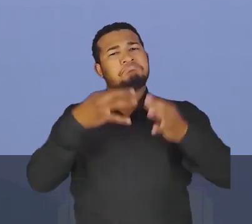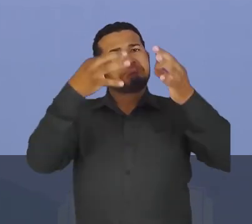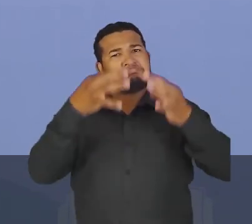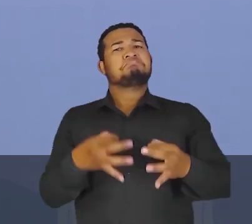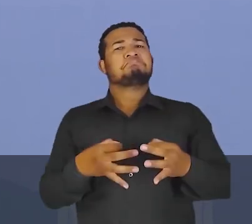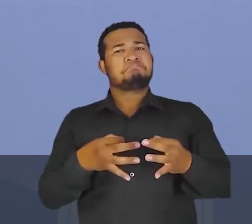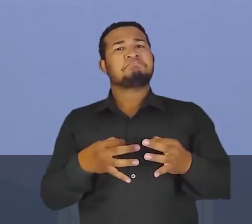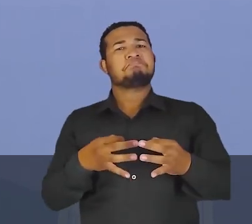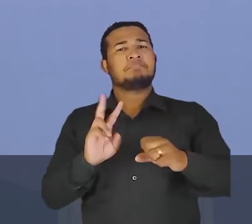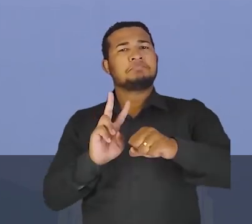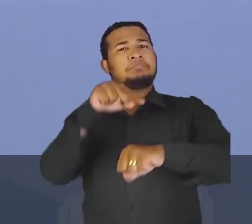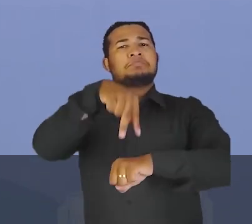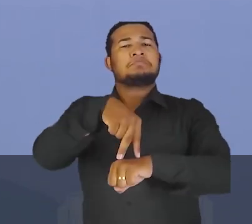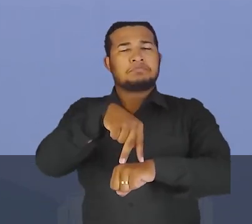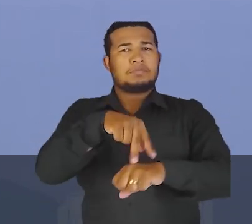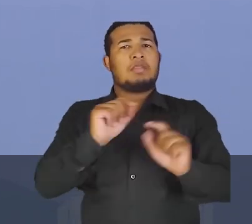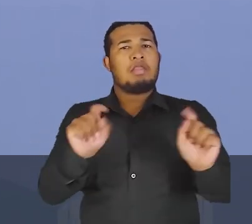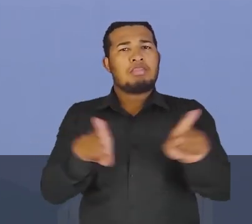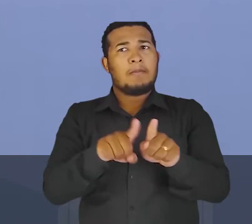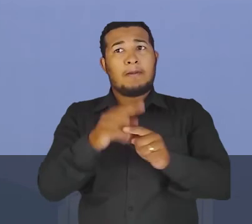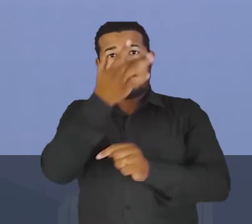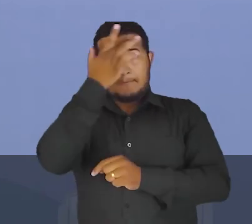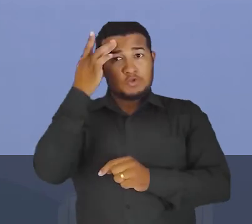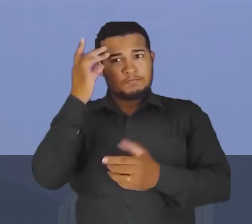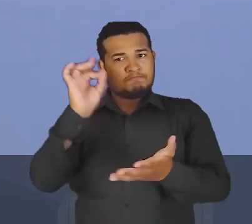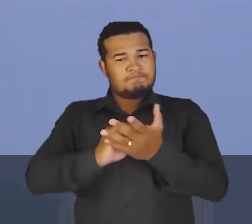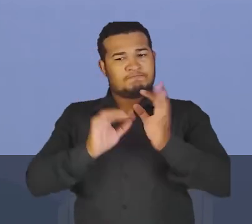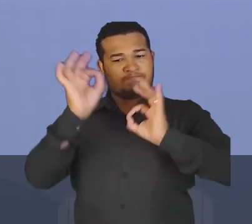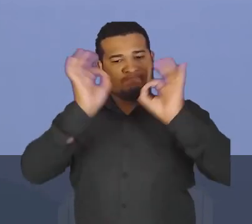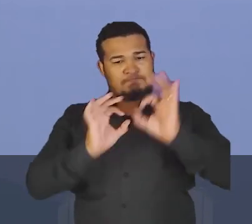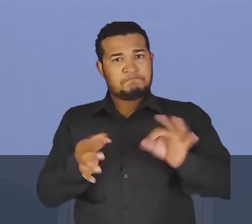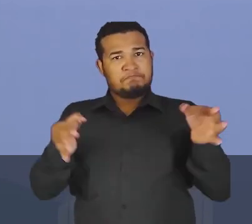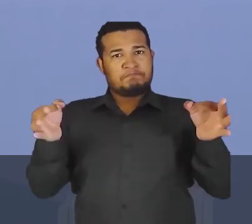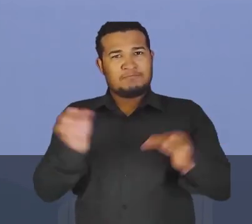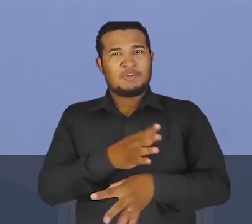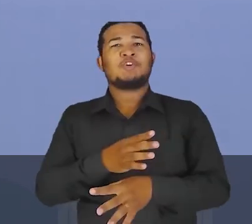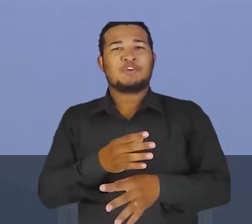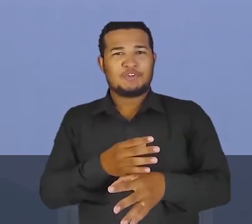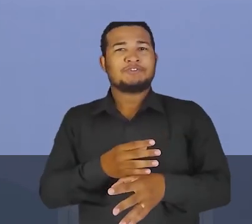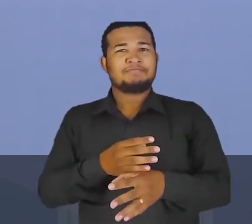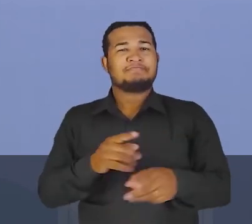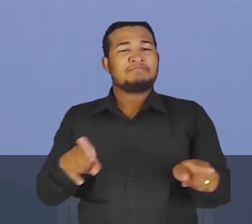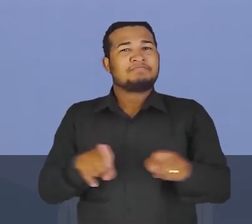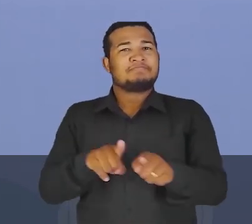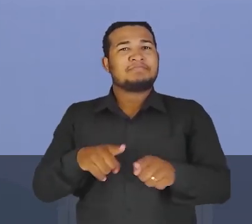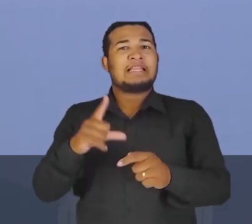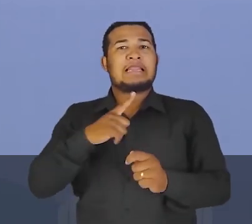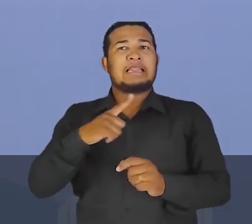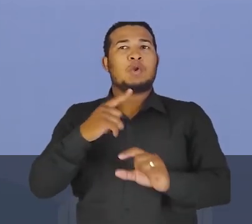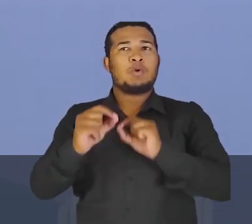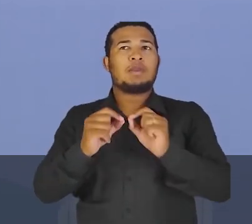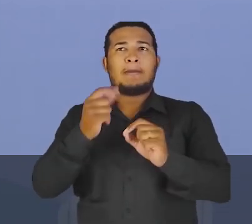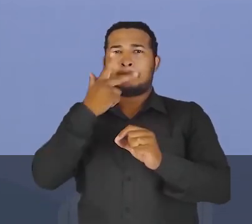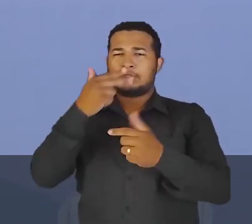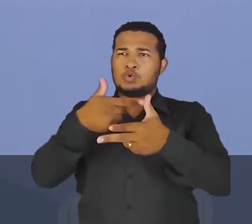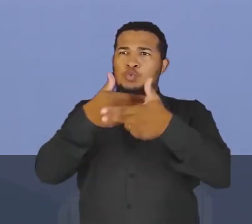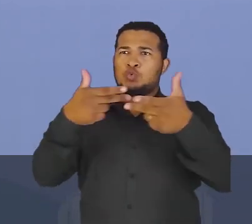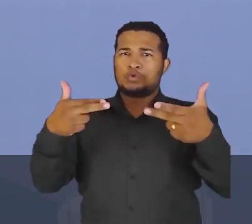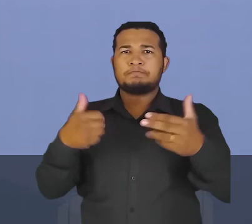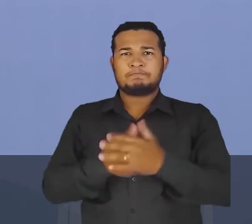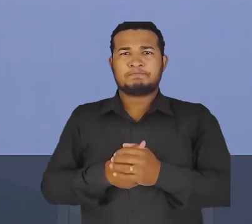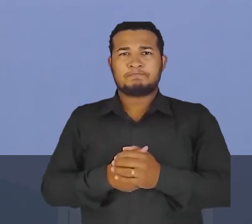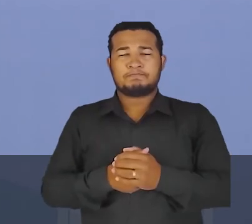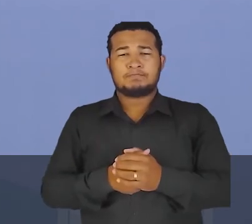dignidade, possam nos representar sendo pessoas de fato preparadas, sendo pessoas de fato que sejam aptas para tudo isso. Para